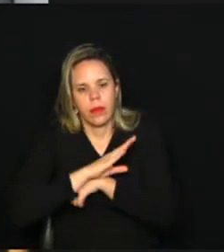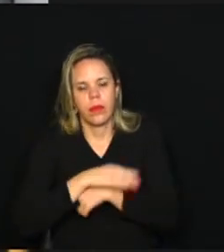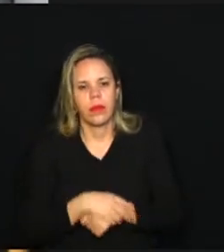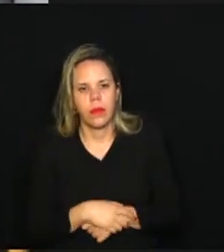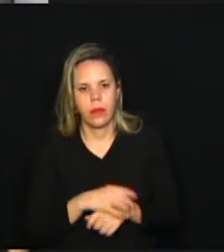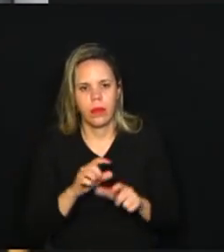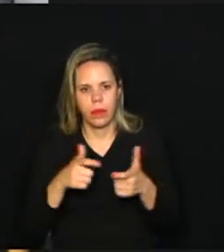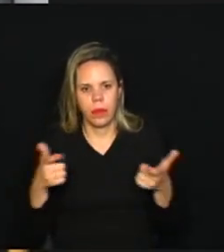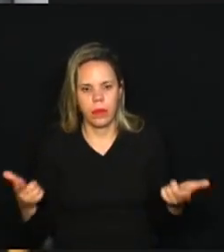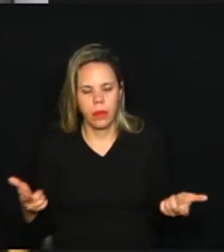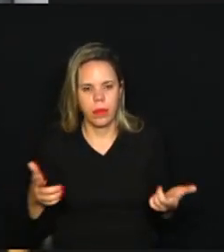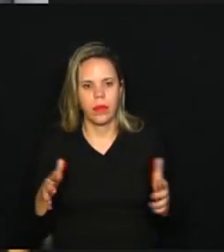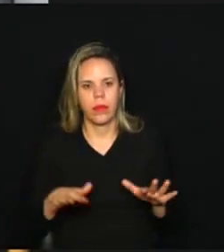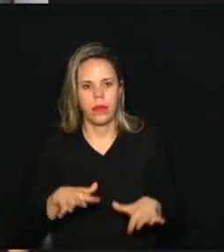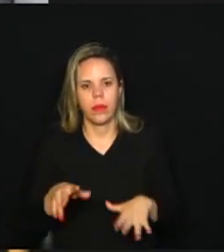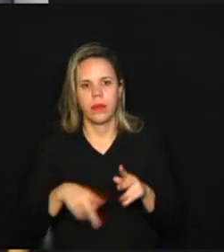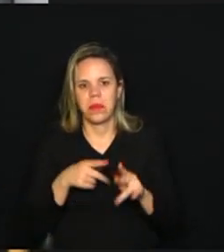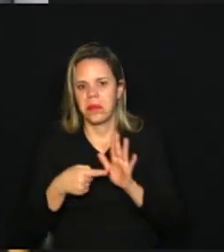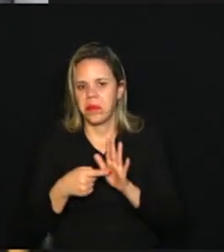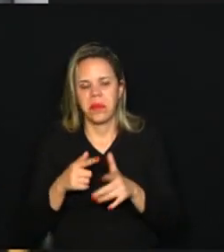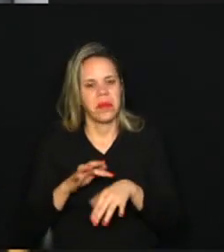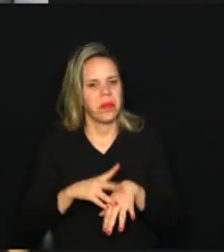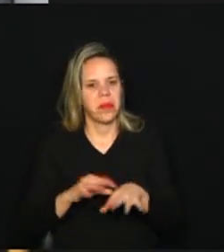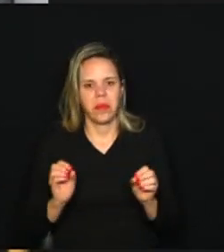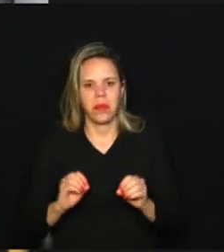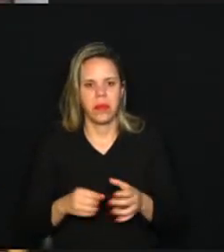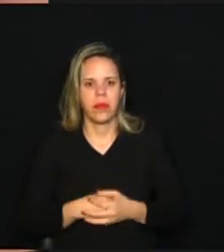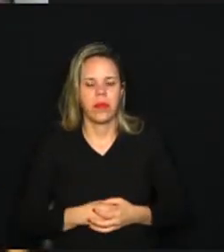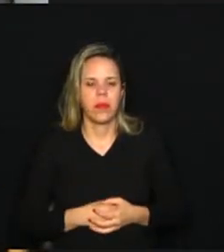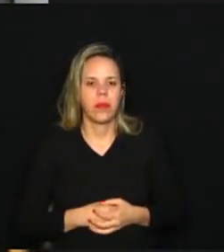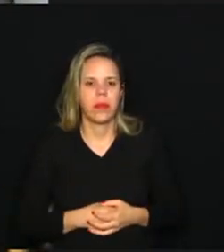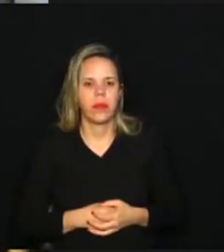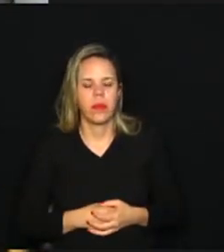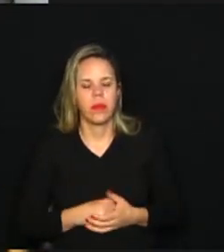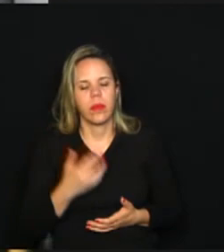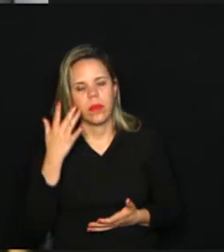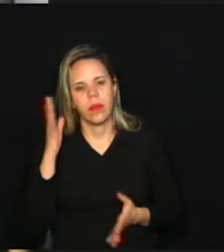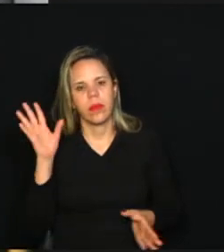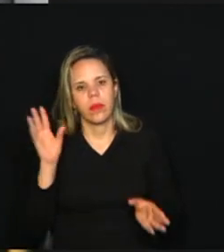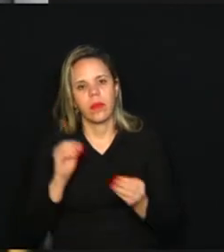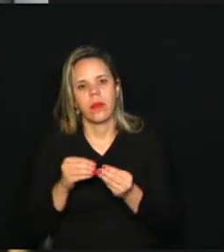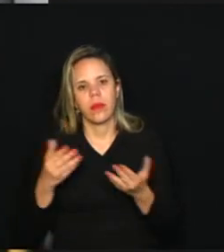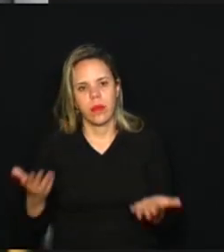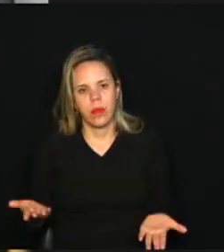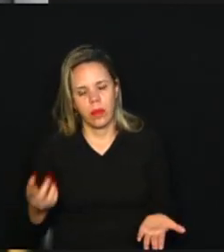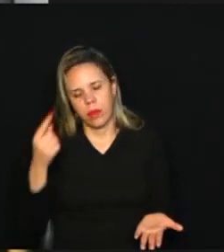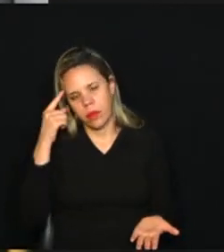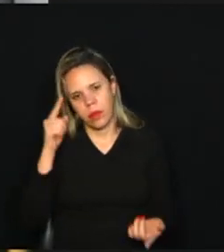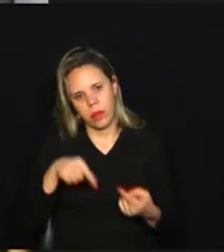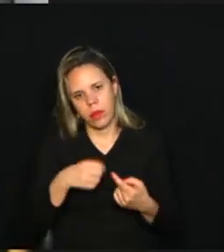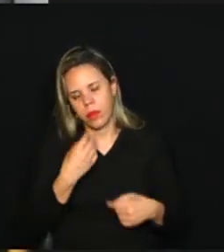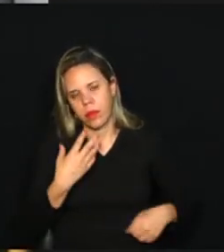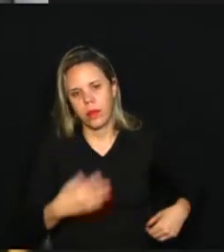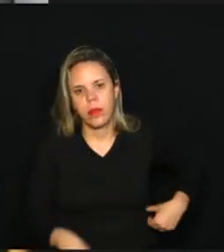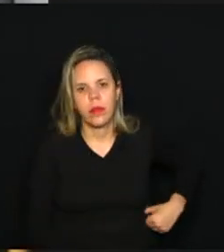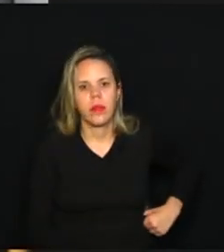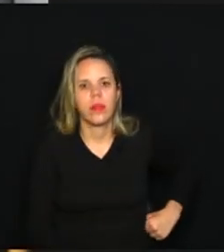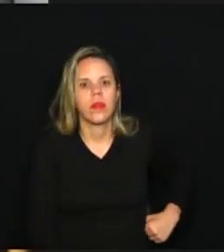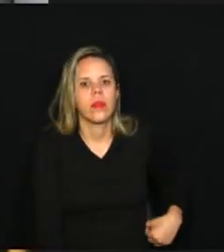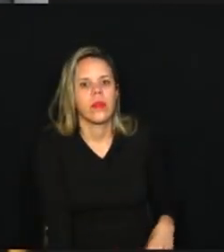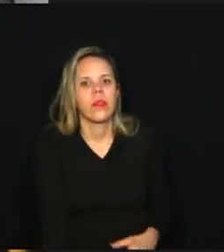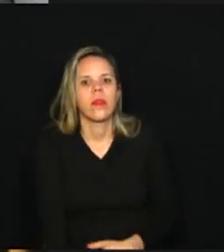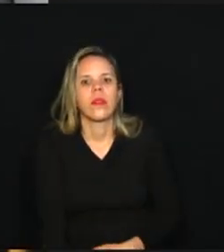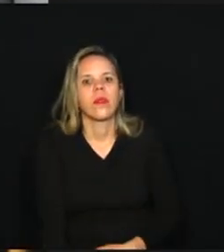grande maioria das vezes, assintomáticos ou oligossintomáticos. Então, acho que é uma ideia boa, né? Acho que tem